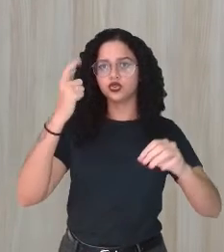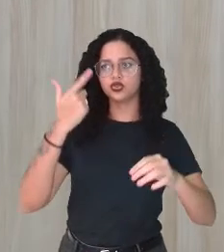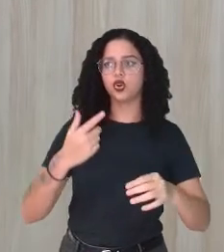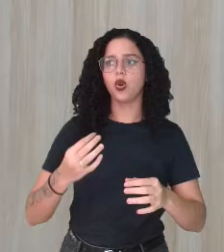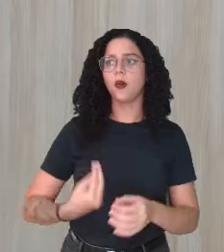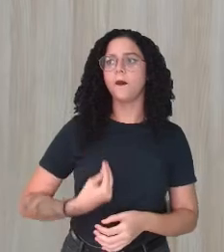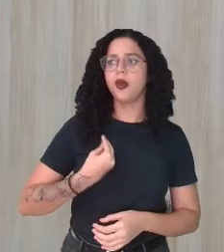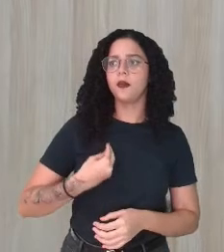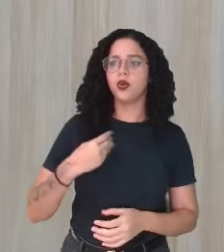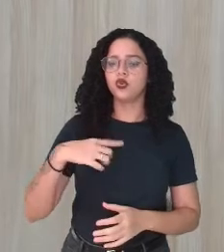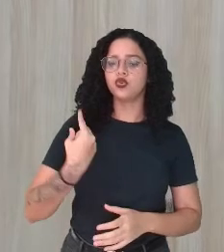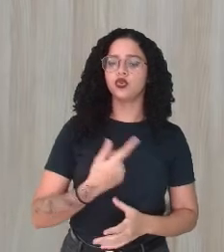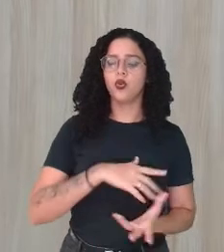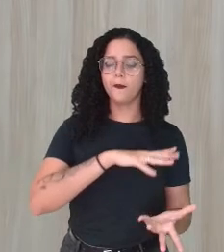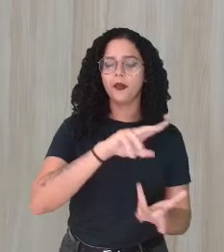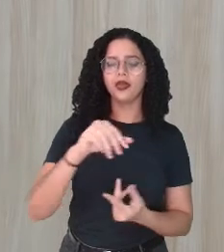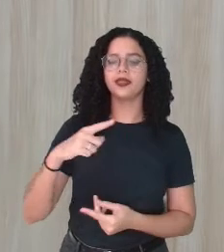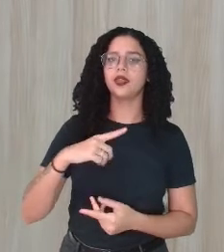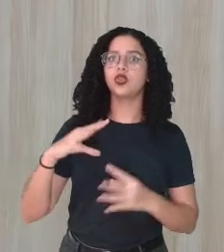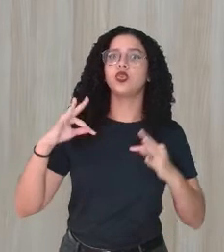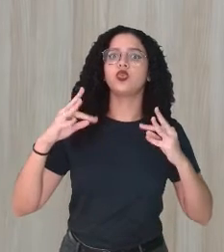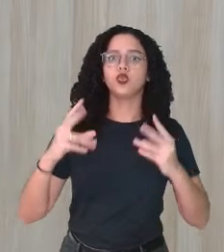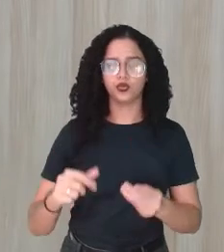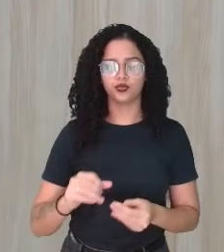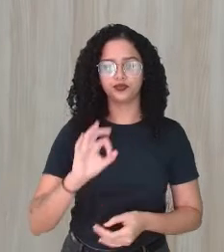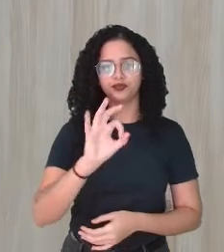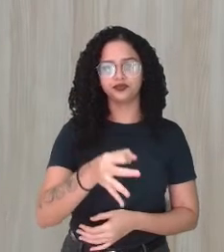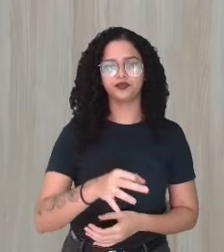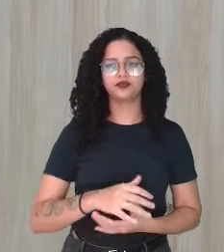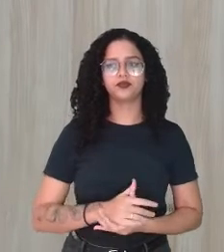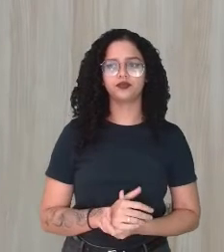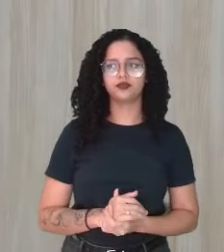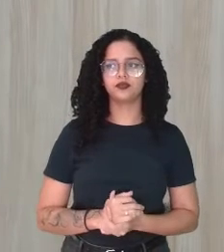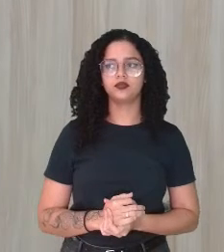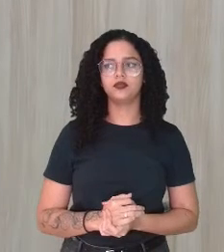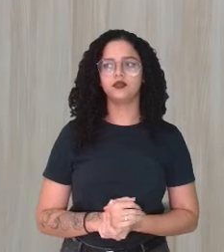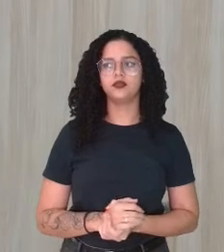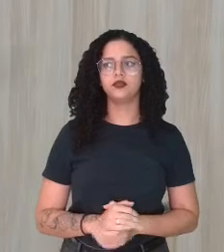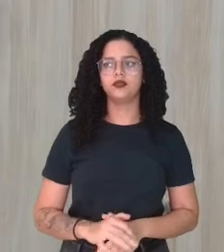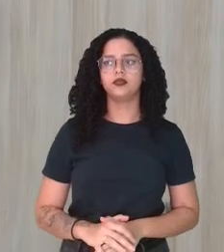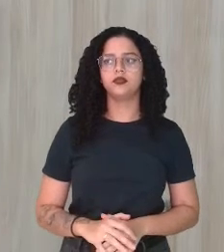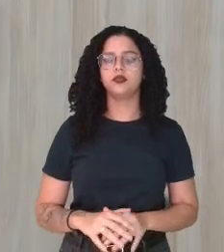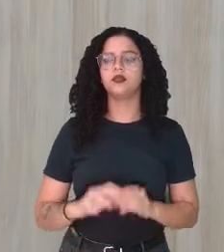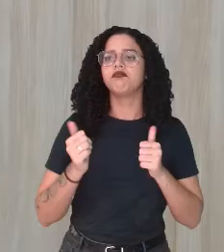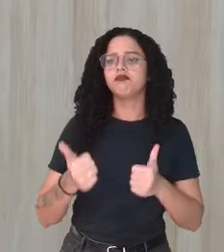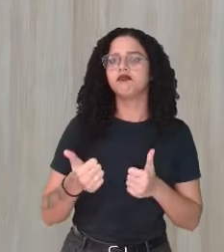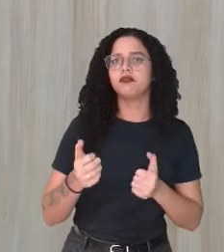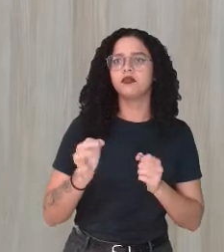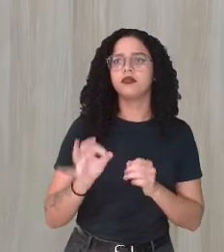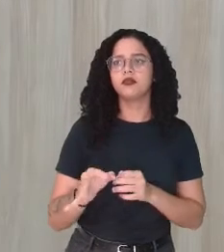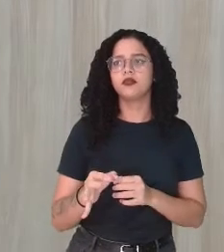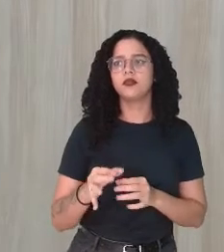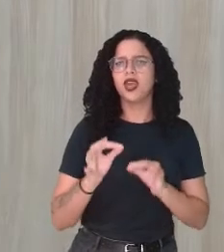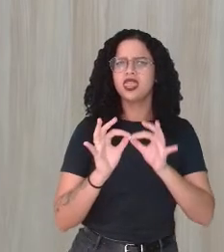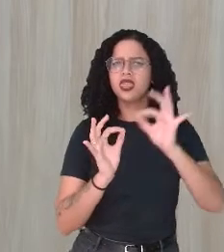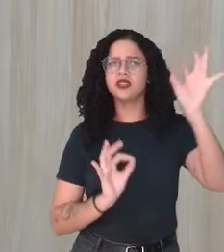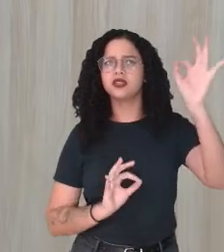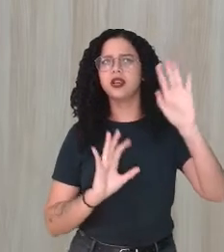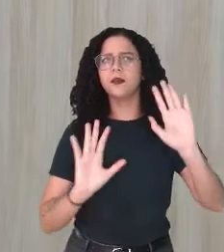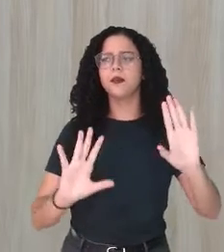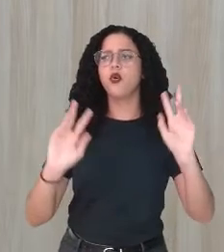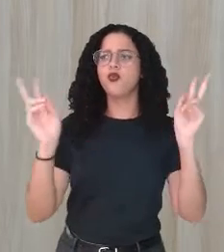planeta tenha tudo que ele tem, tá certo? Então, assim, aí, tá, beleza, professora, a distância. Mas aí